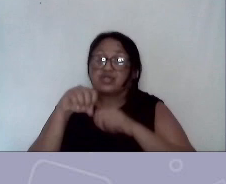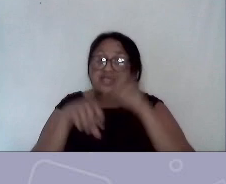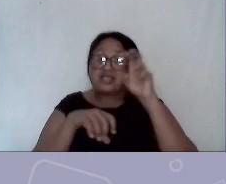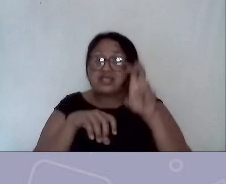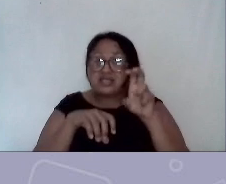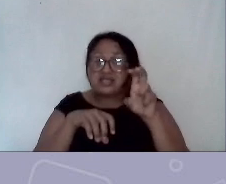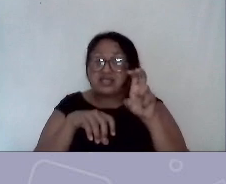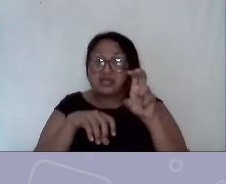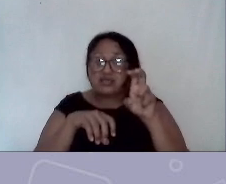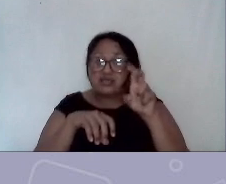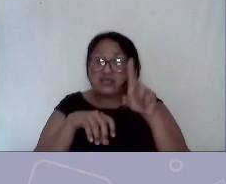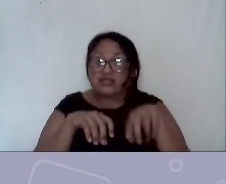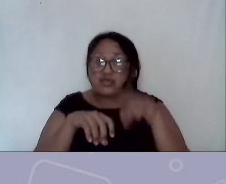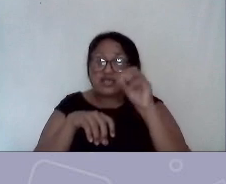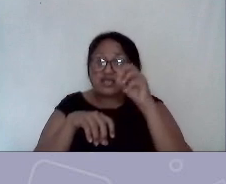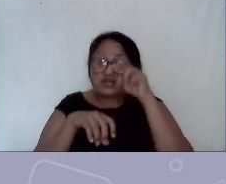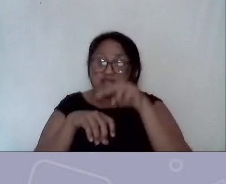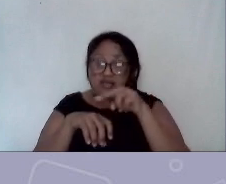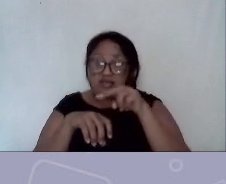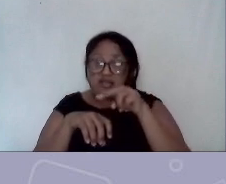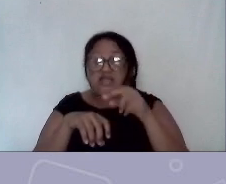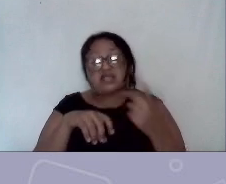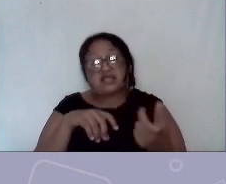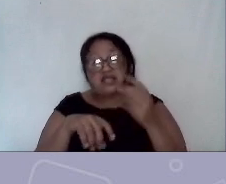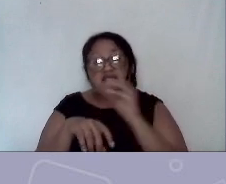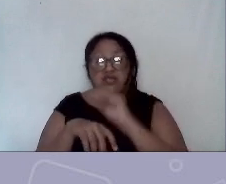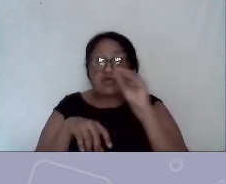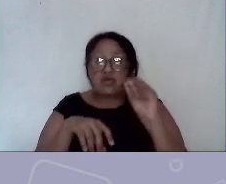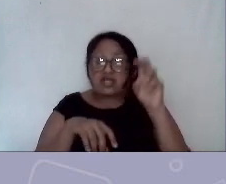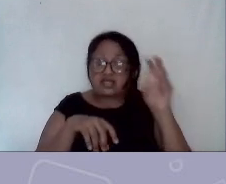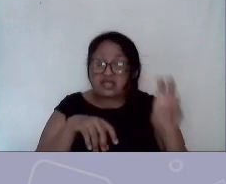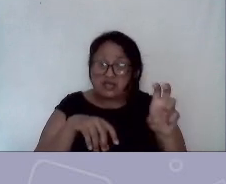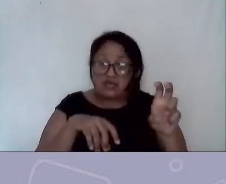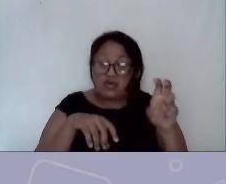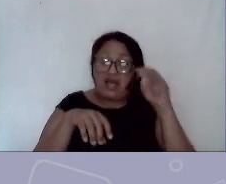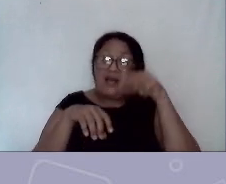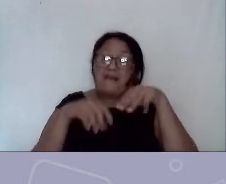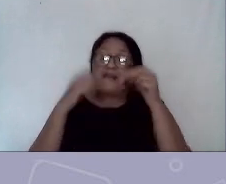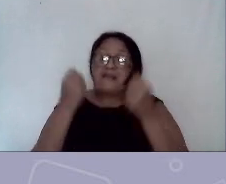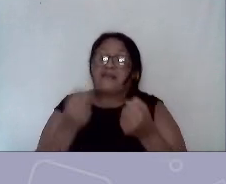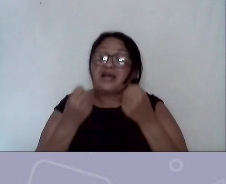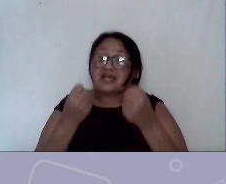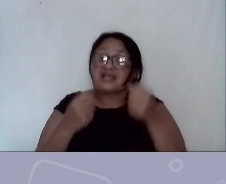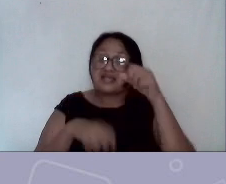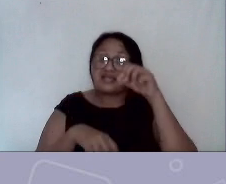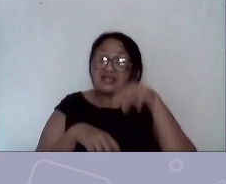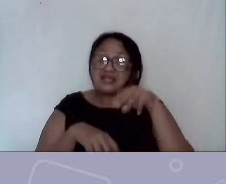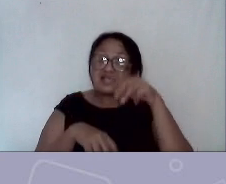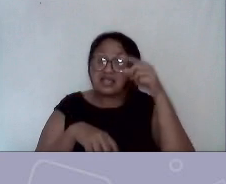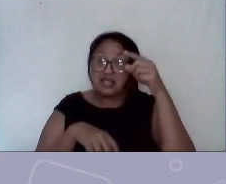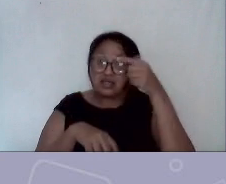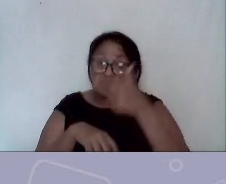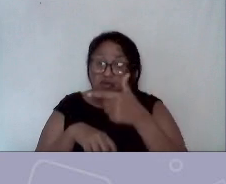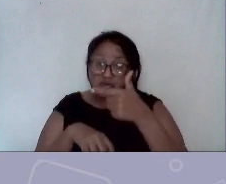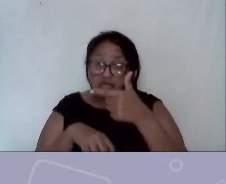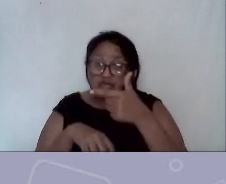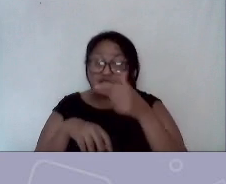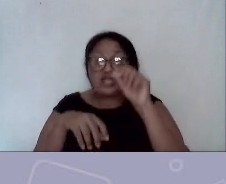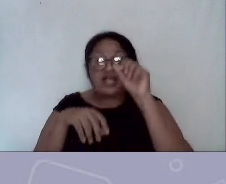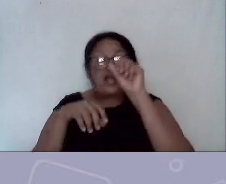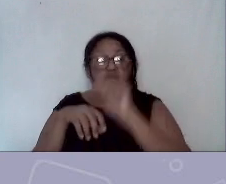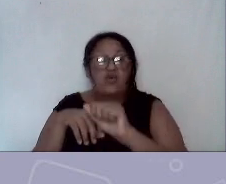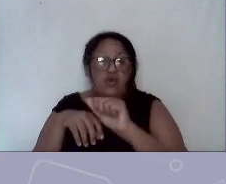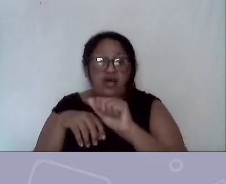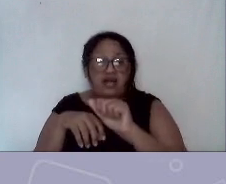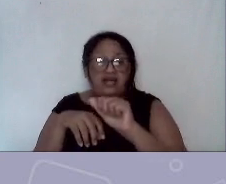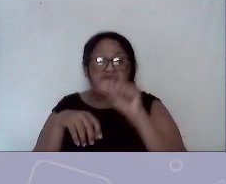newtons então essa força vale 5 a massa do bloco é de 2 kg e a aceleração é o que a gente